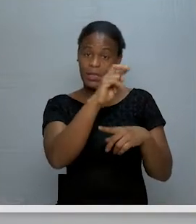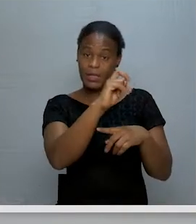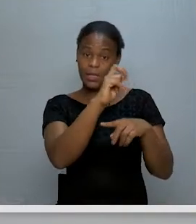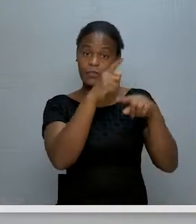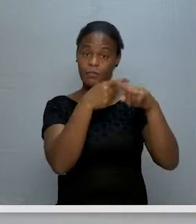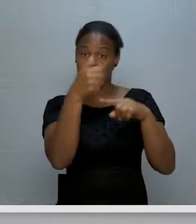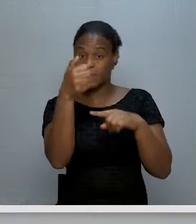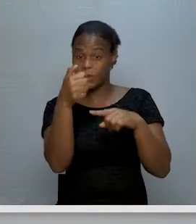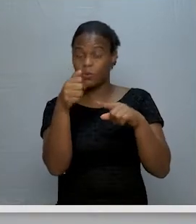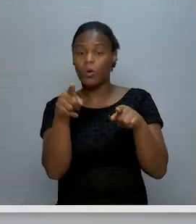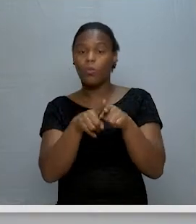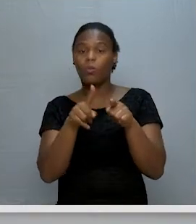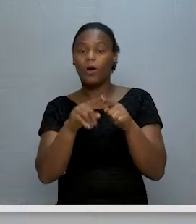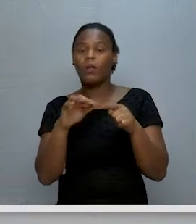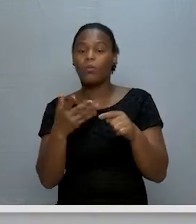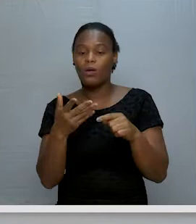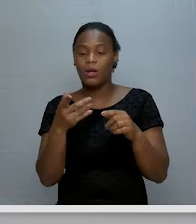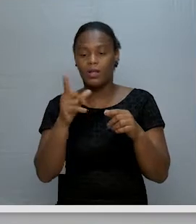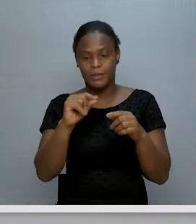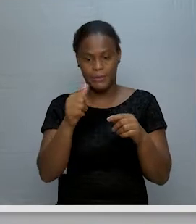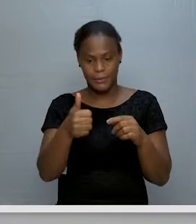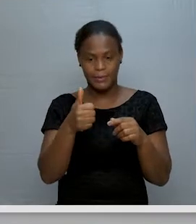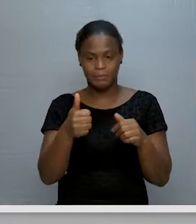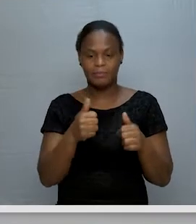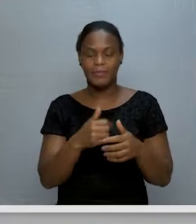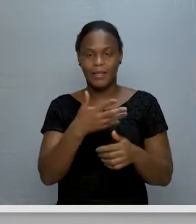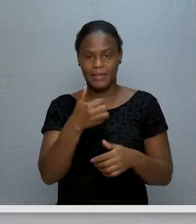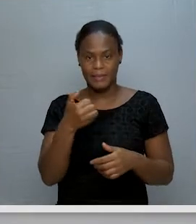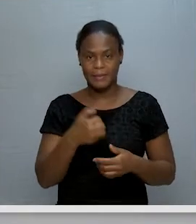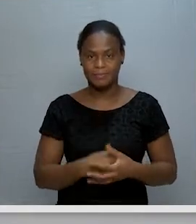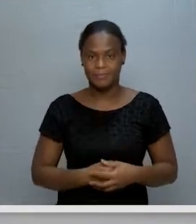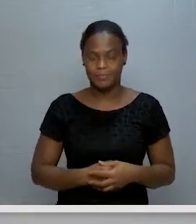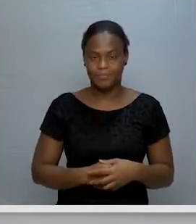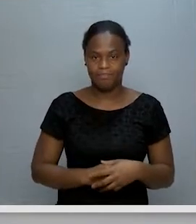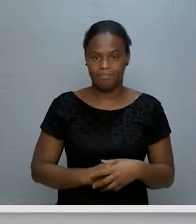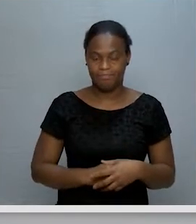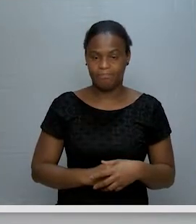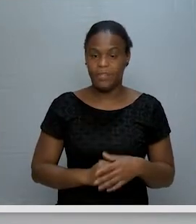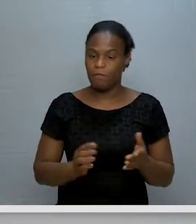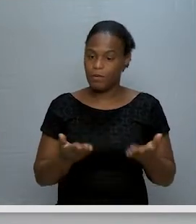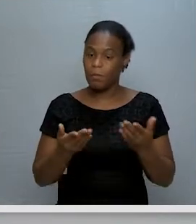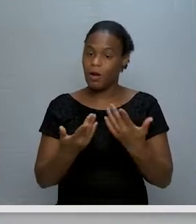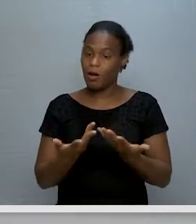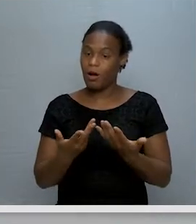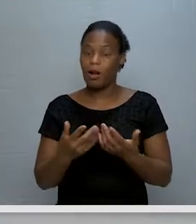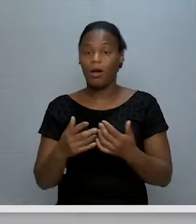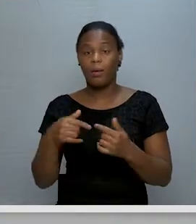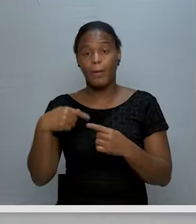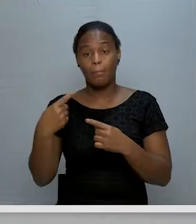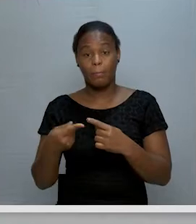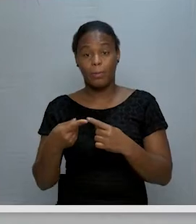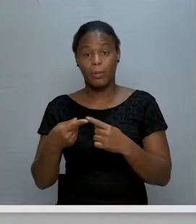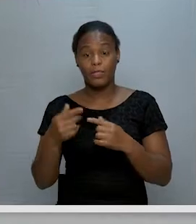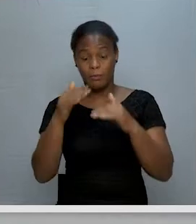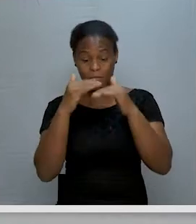3 vezes 5 igual a isso, 15. Vamos substituir